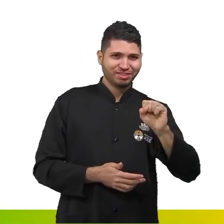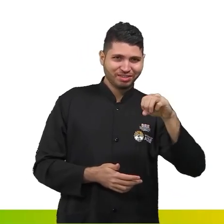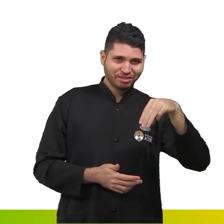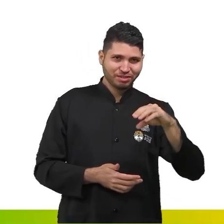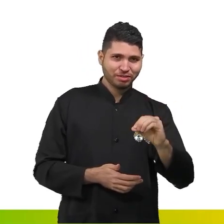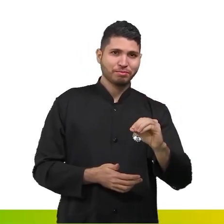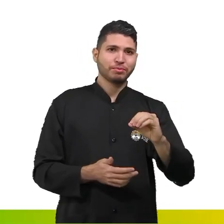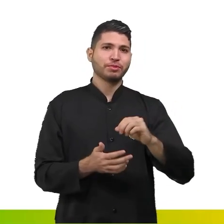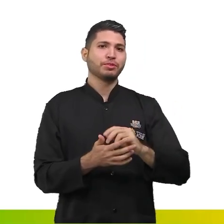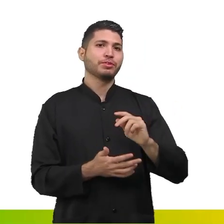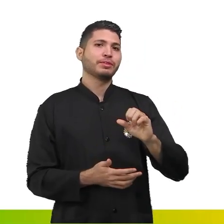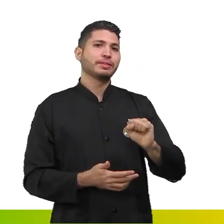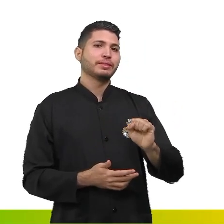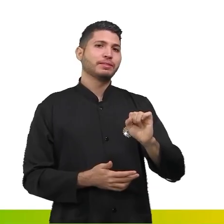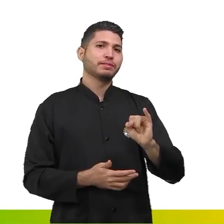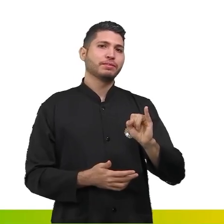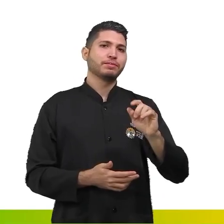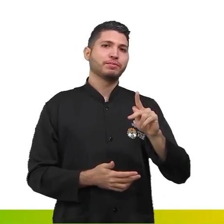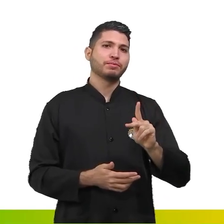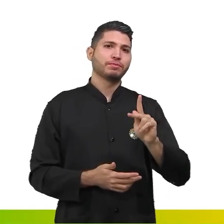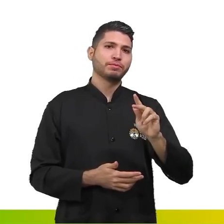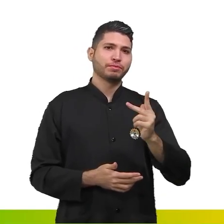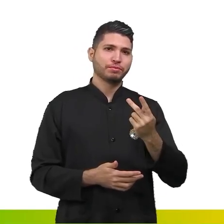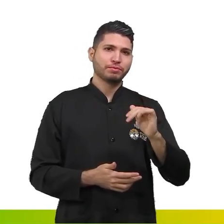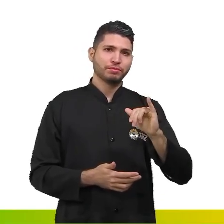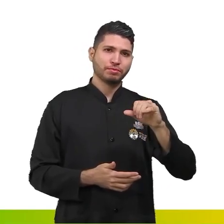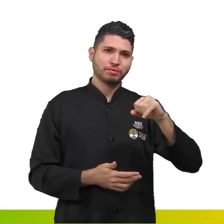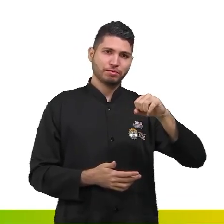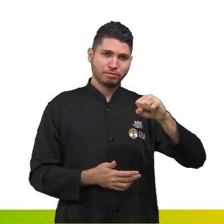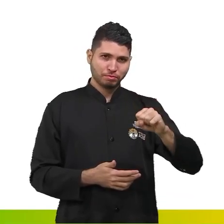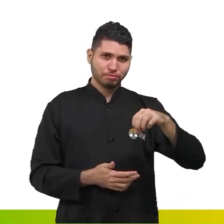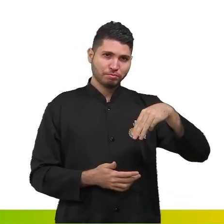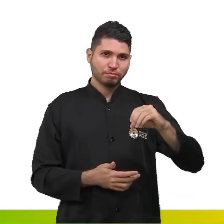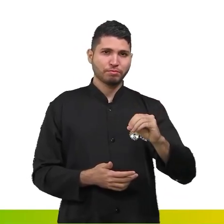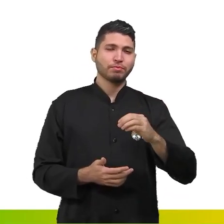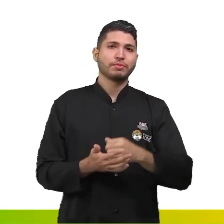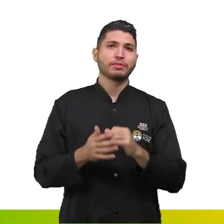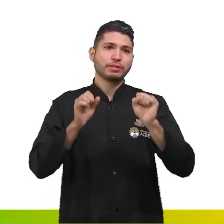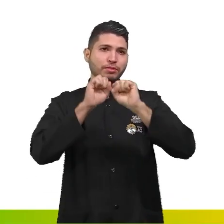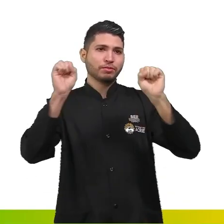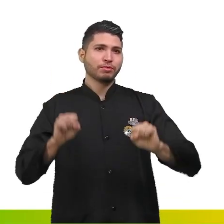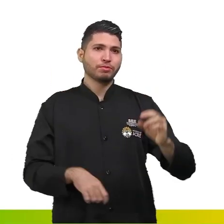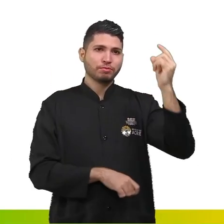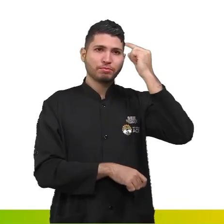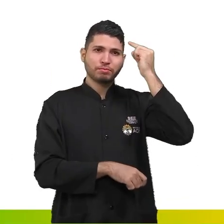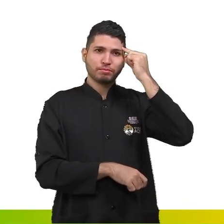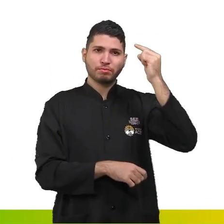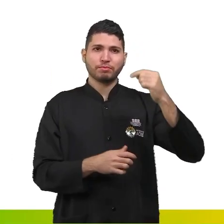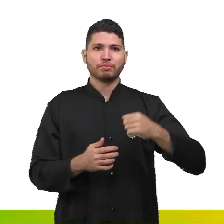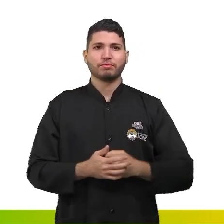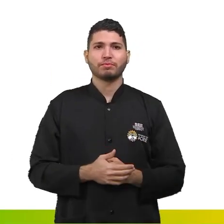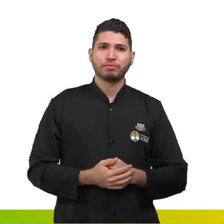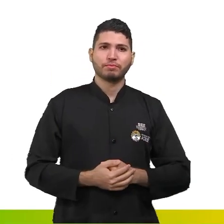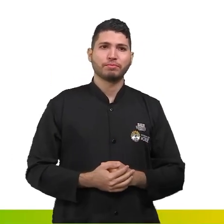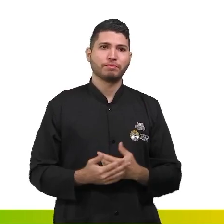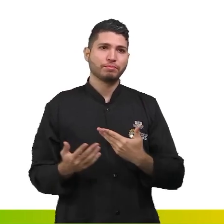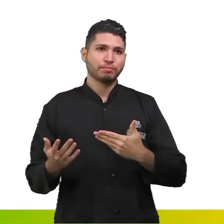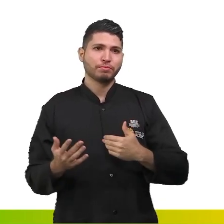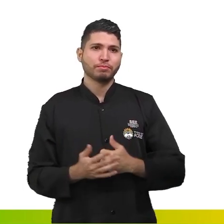próprias culturas, práticas e sistemas de pensamento sobre karma,